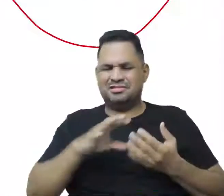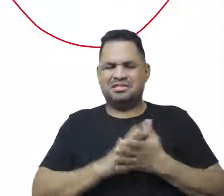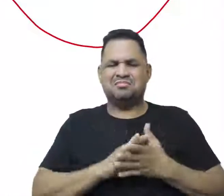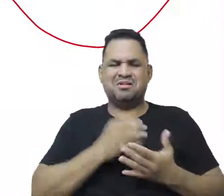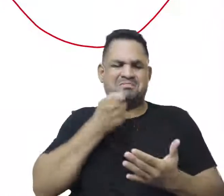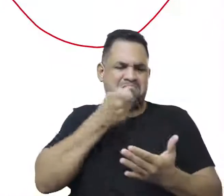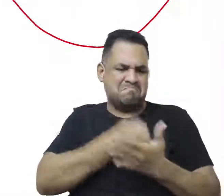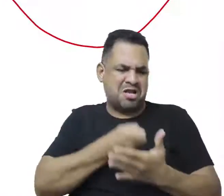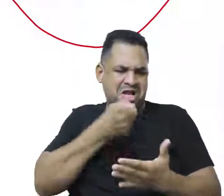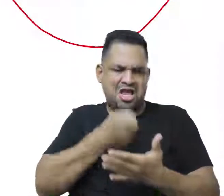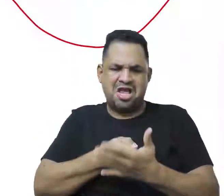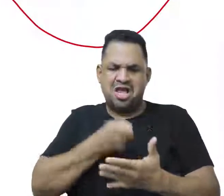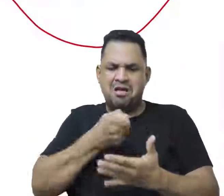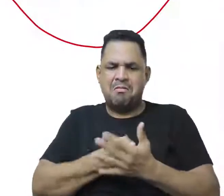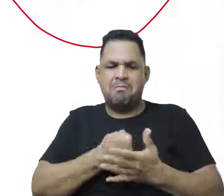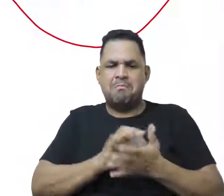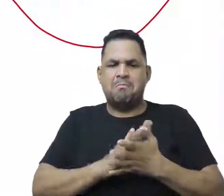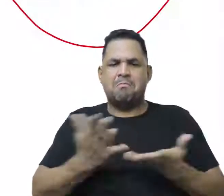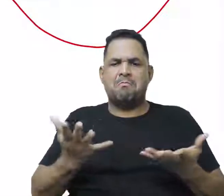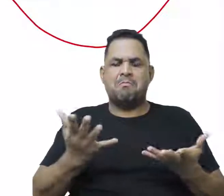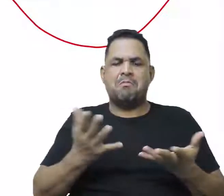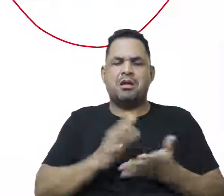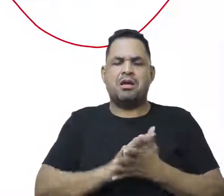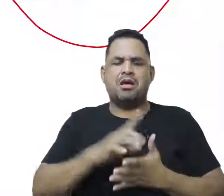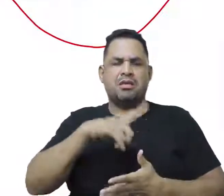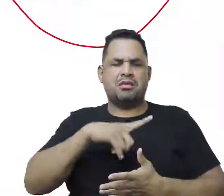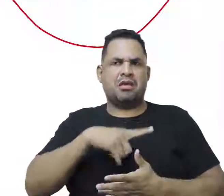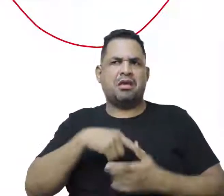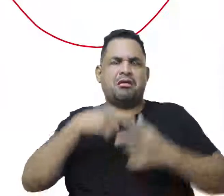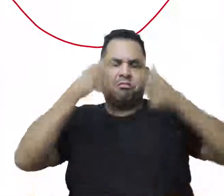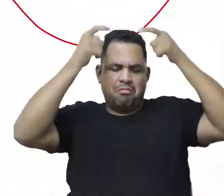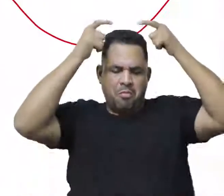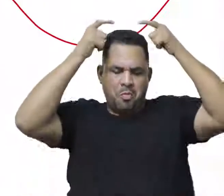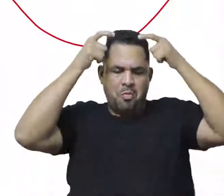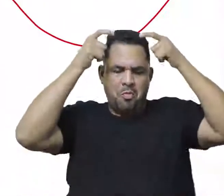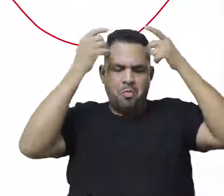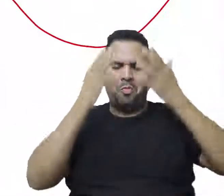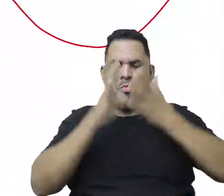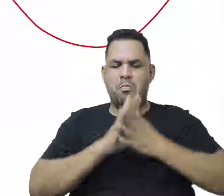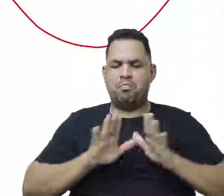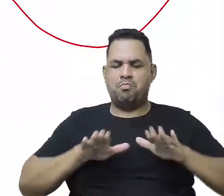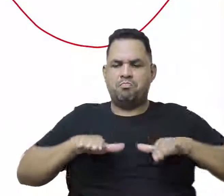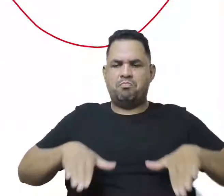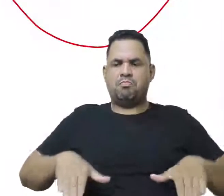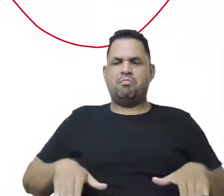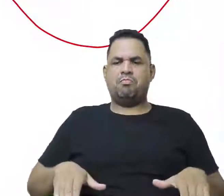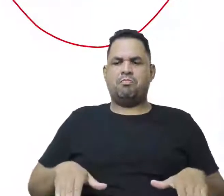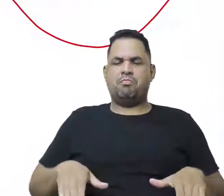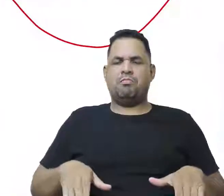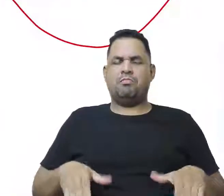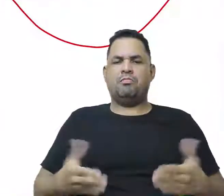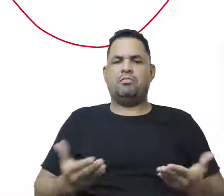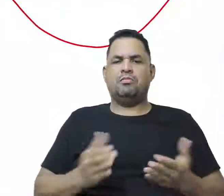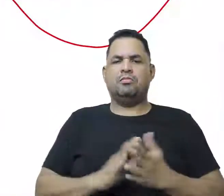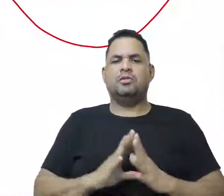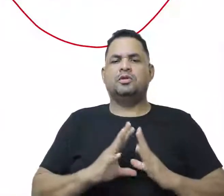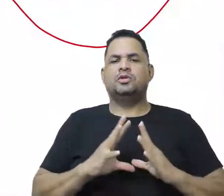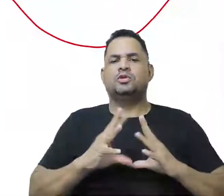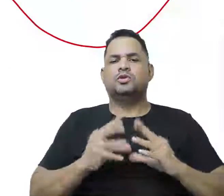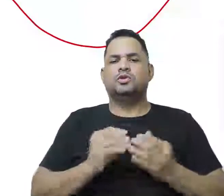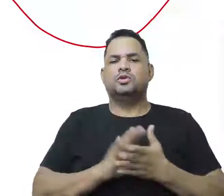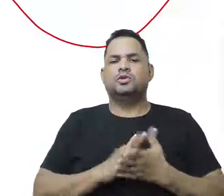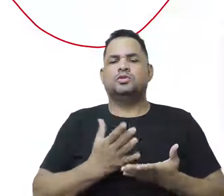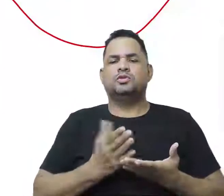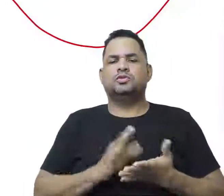luxos da monarquia ex' o rei ali né É E ele é todos os